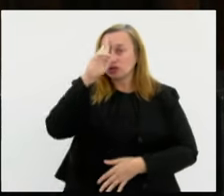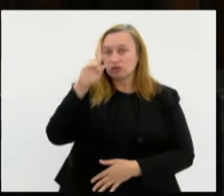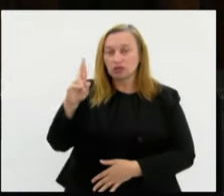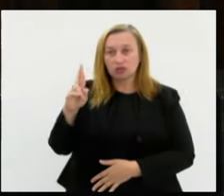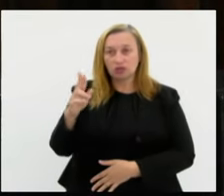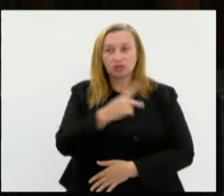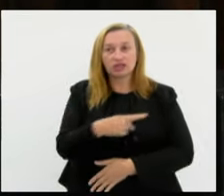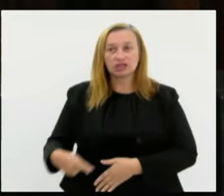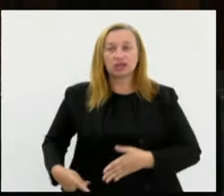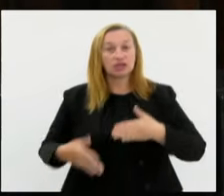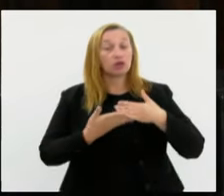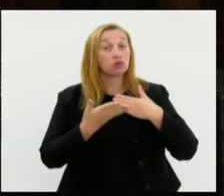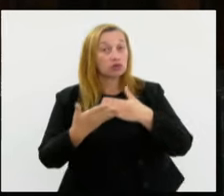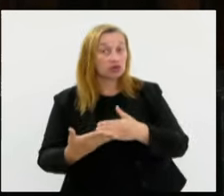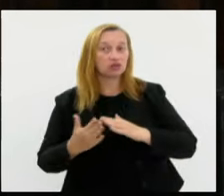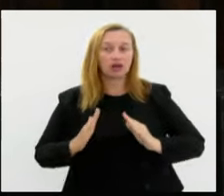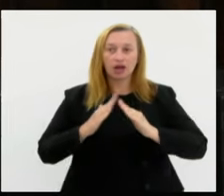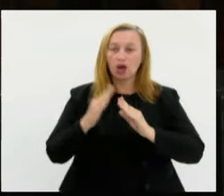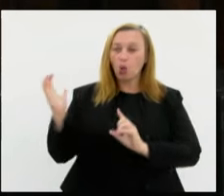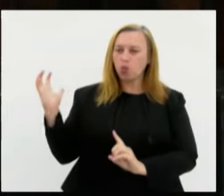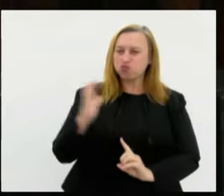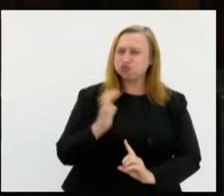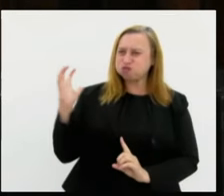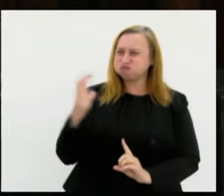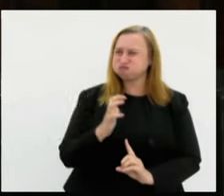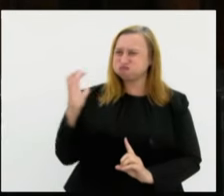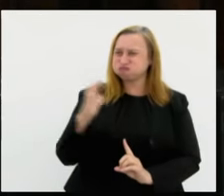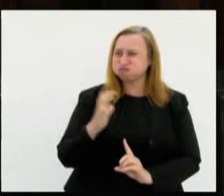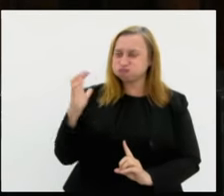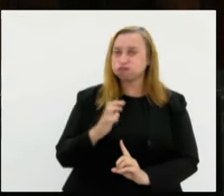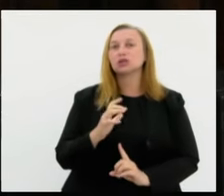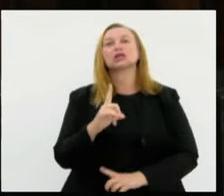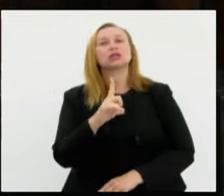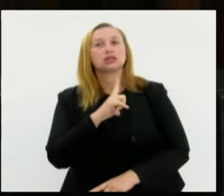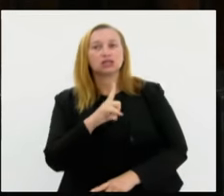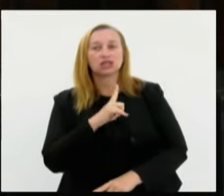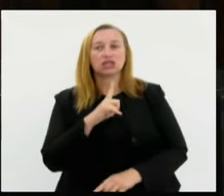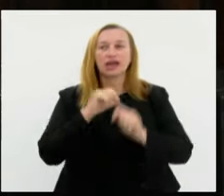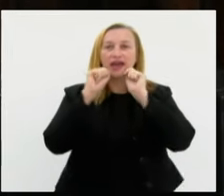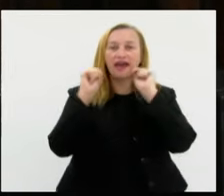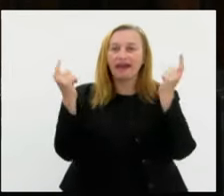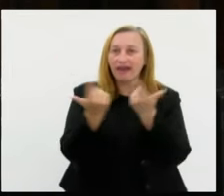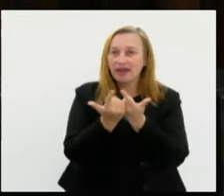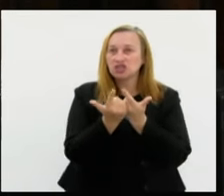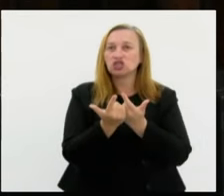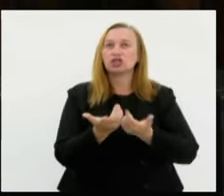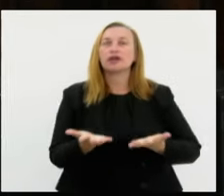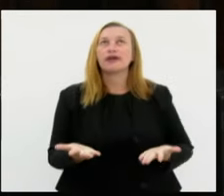casa. Havia muita pressão popular no sentido de que a Alerje deveria